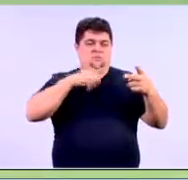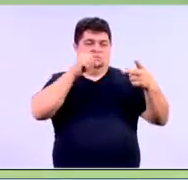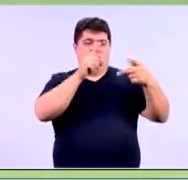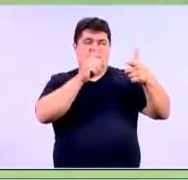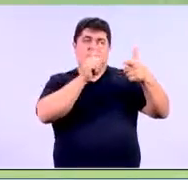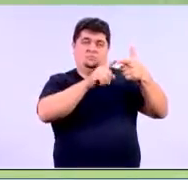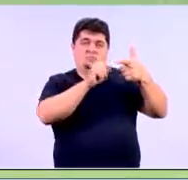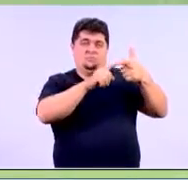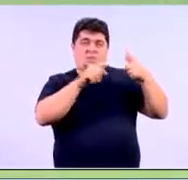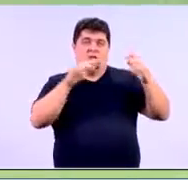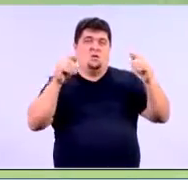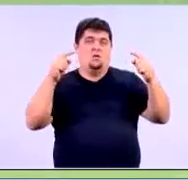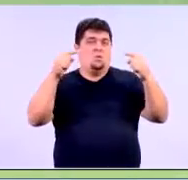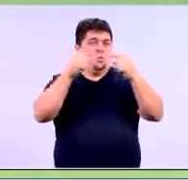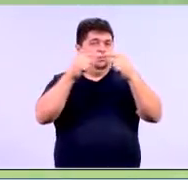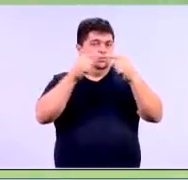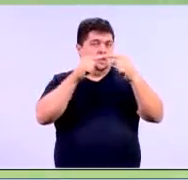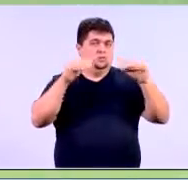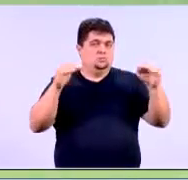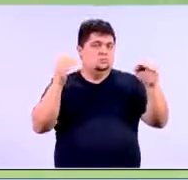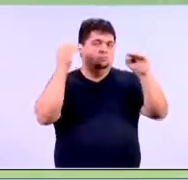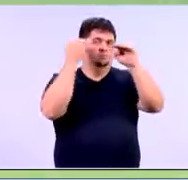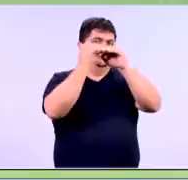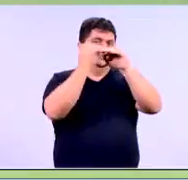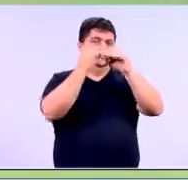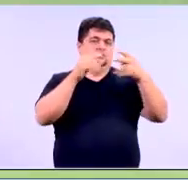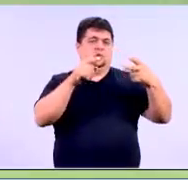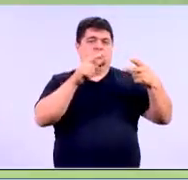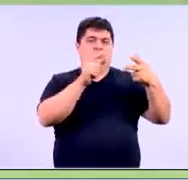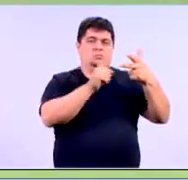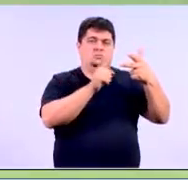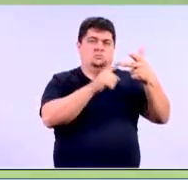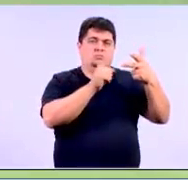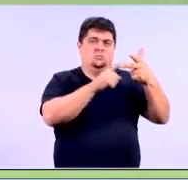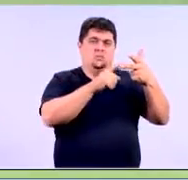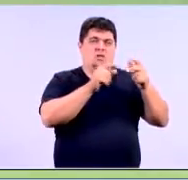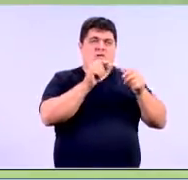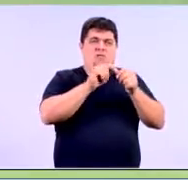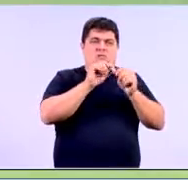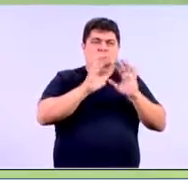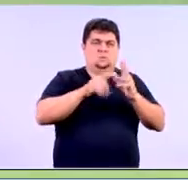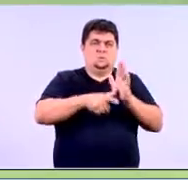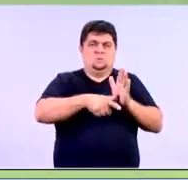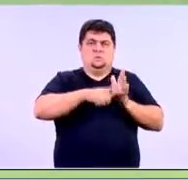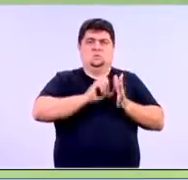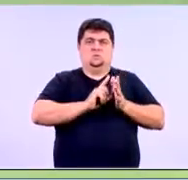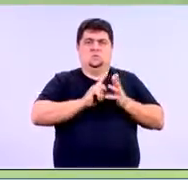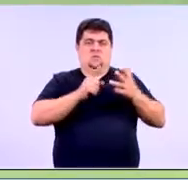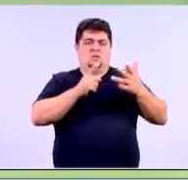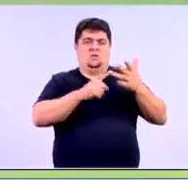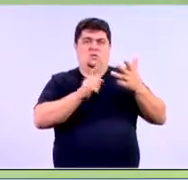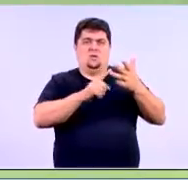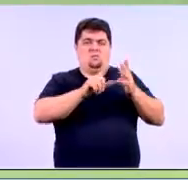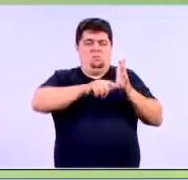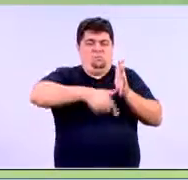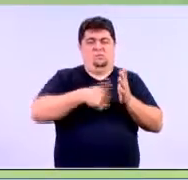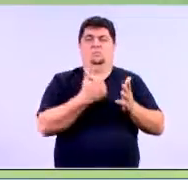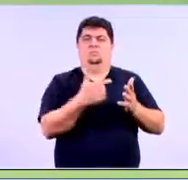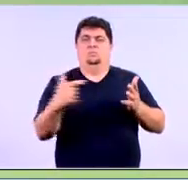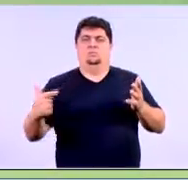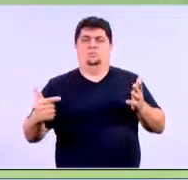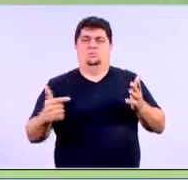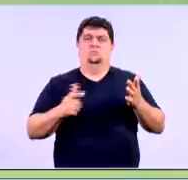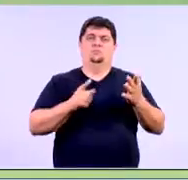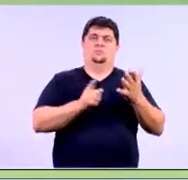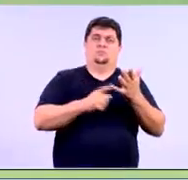queiram pronunciar, princípio da anterioridade, o princípio da irretroatividade, o princípio